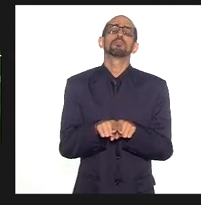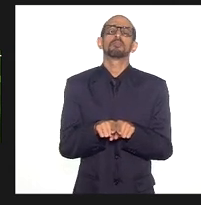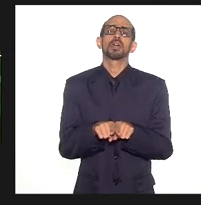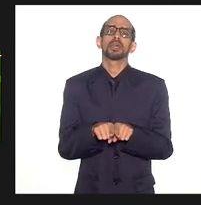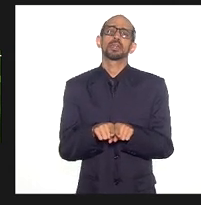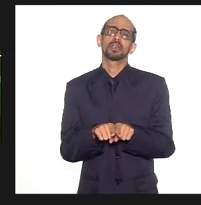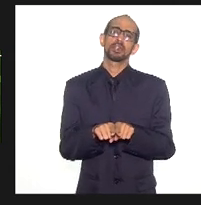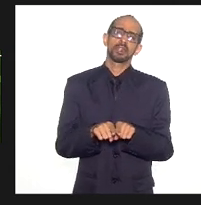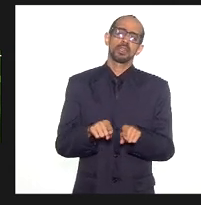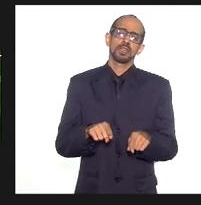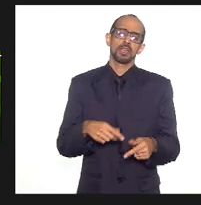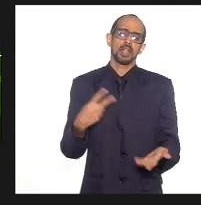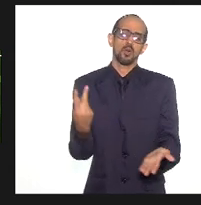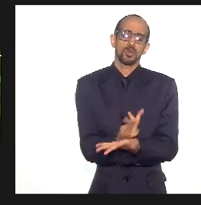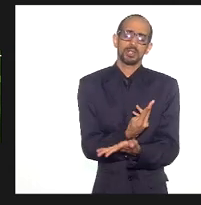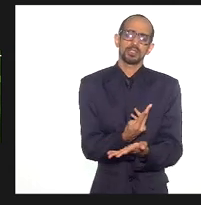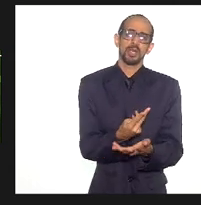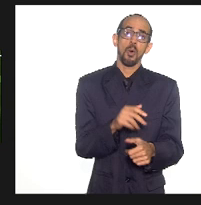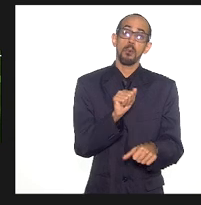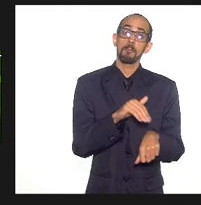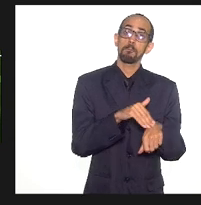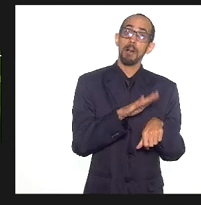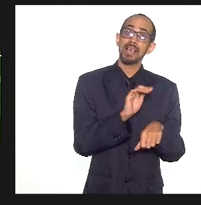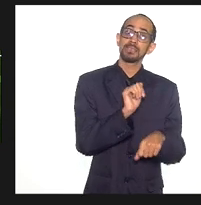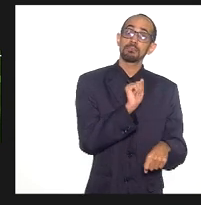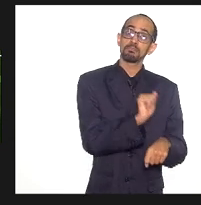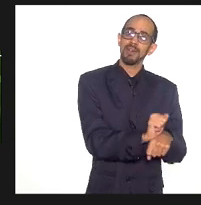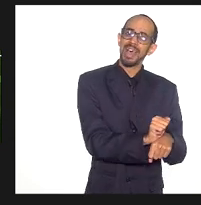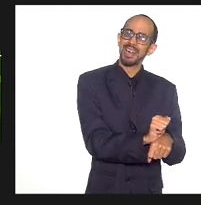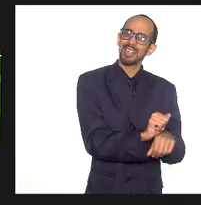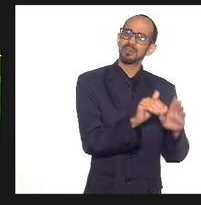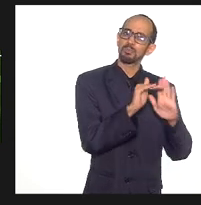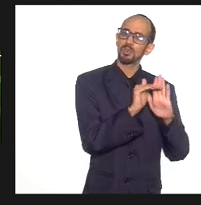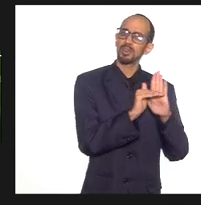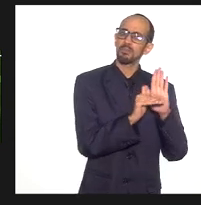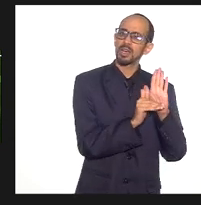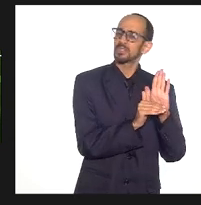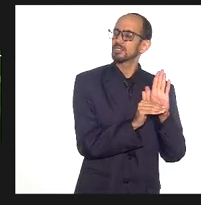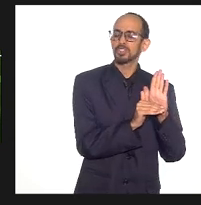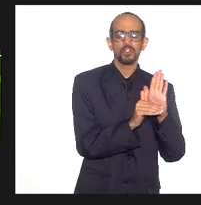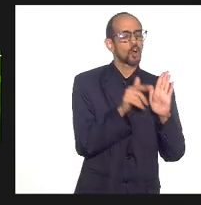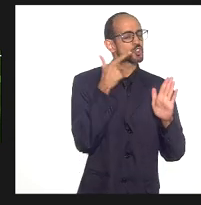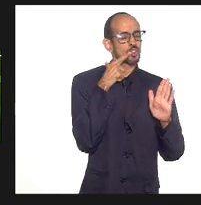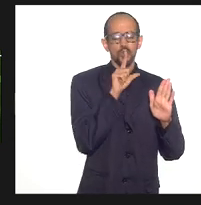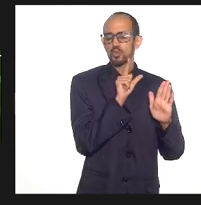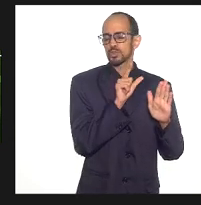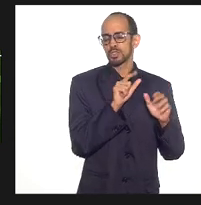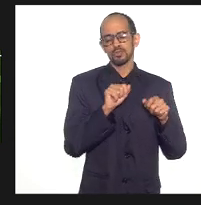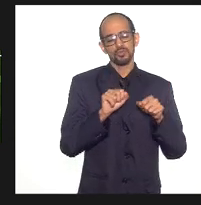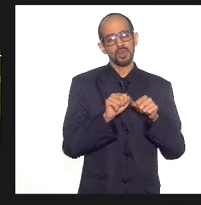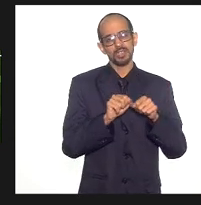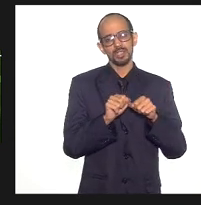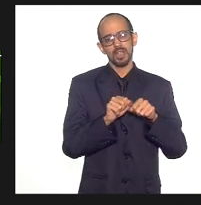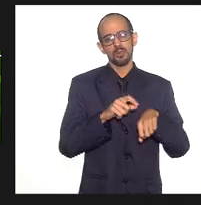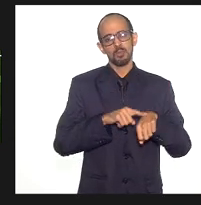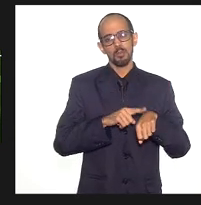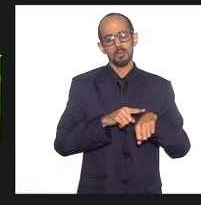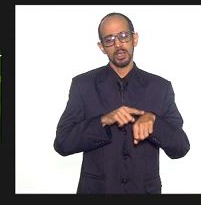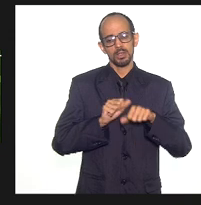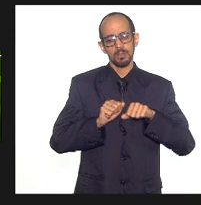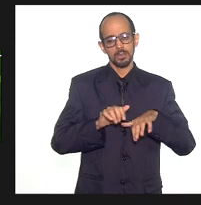concentradas as paradas programadas que não puderam ser realizadas durante o período da pandemia.